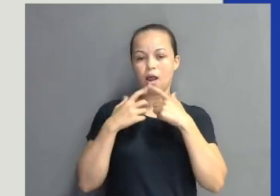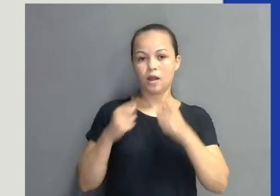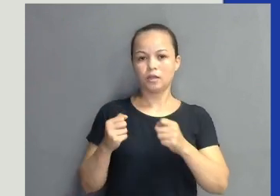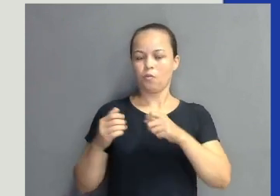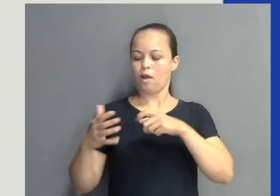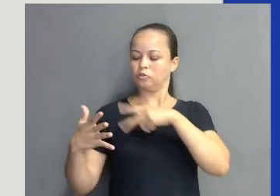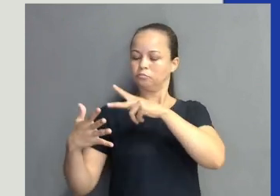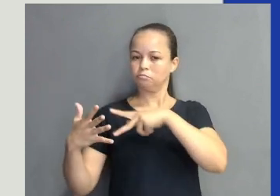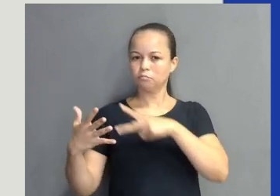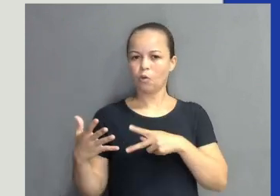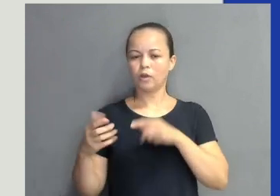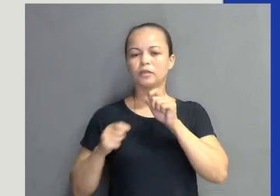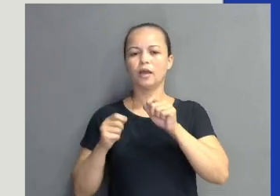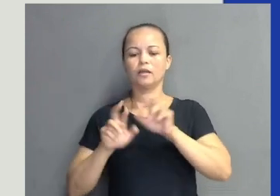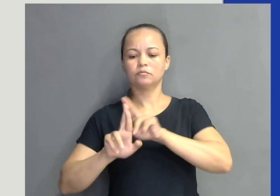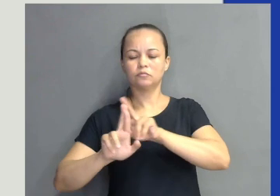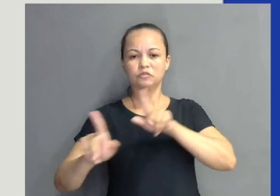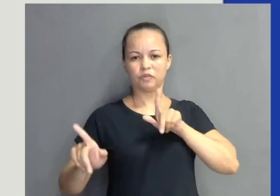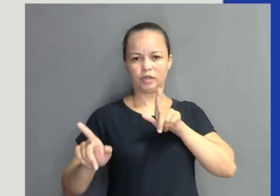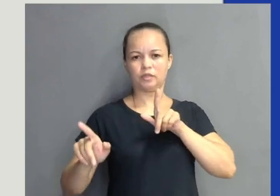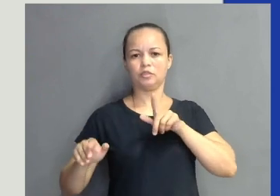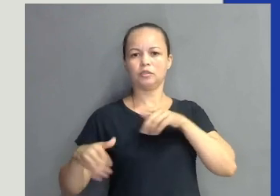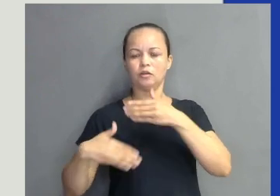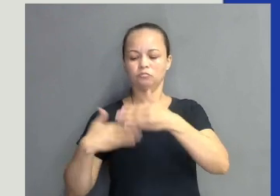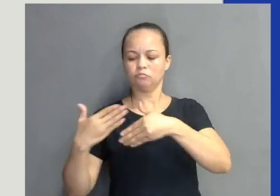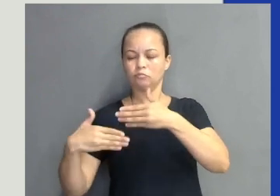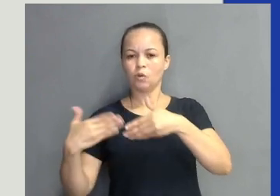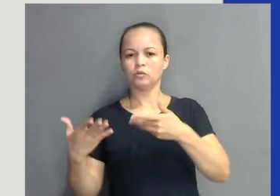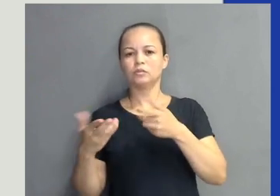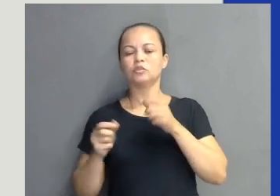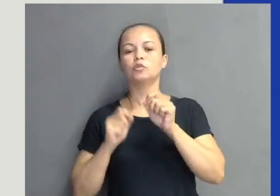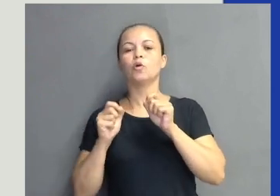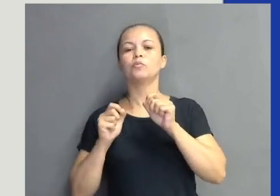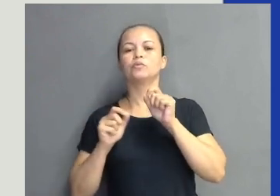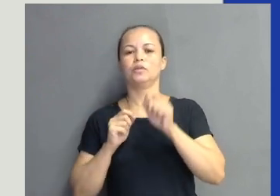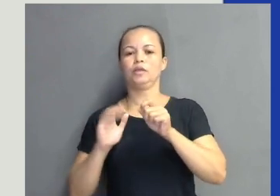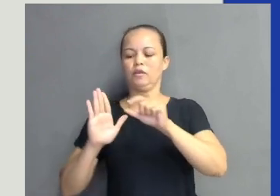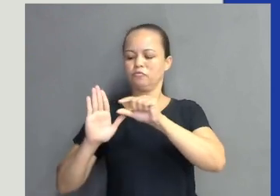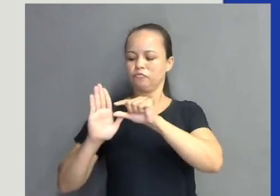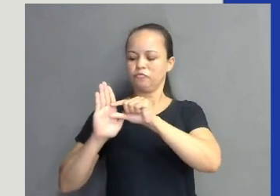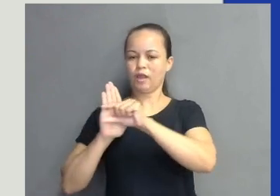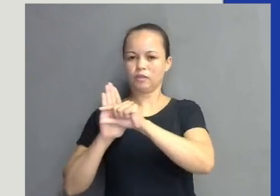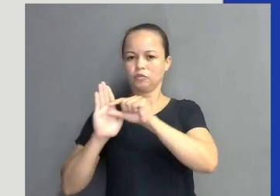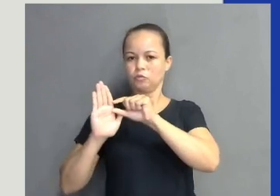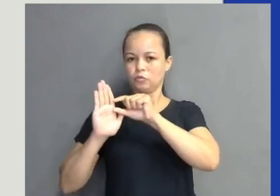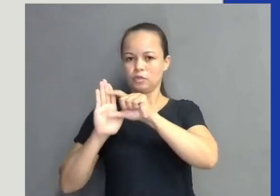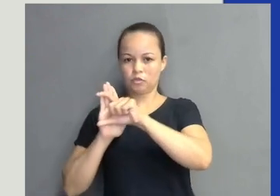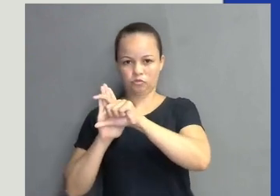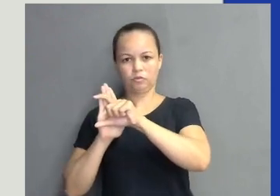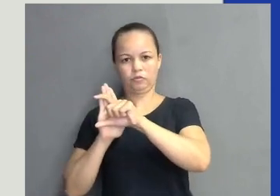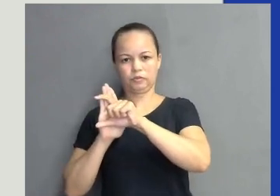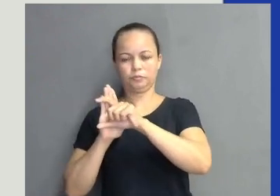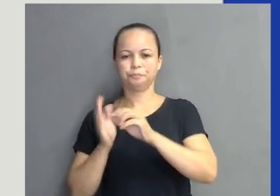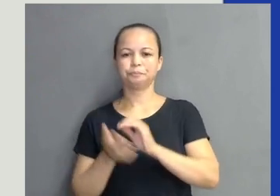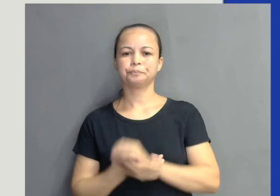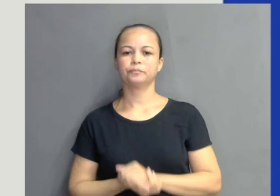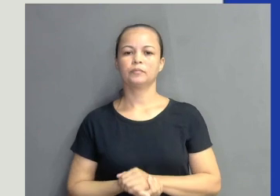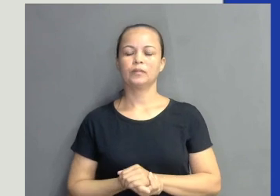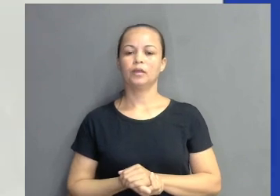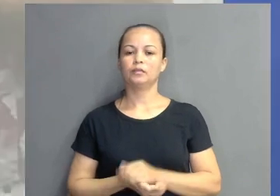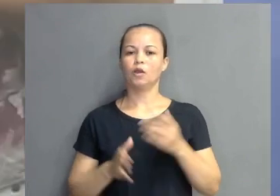de versos e estrofes, tá ok? Então, aqui estão nossas referências,